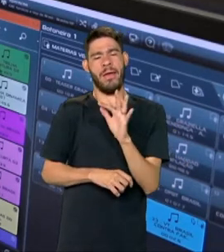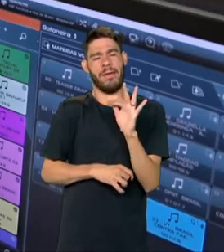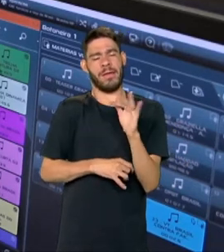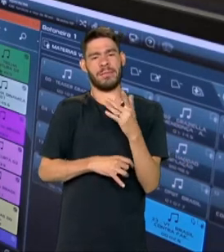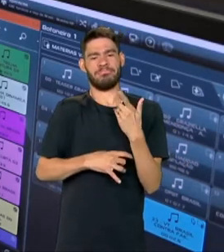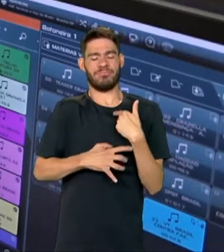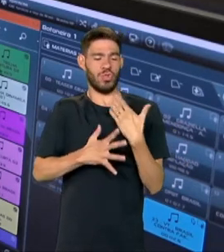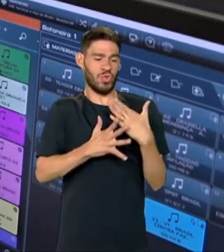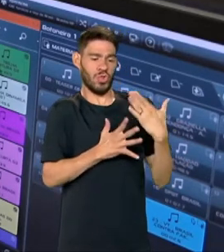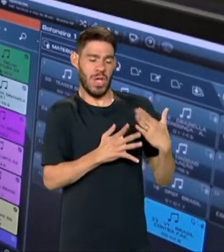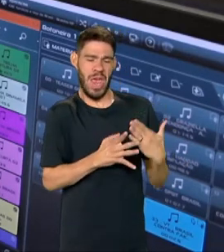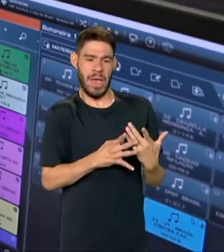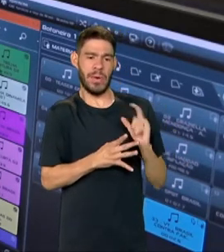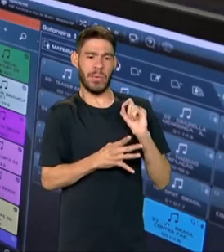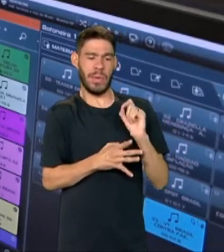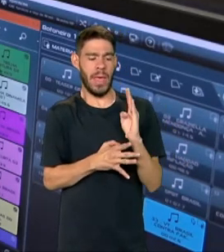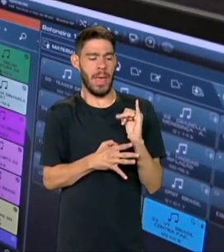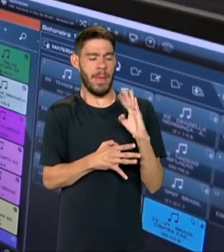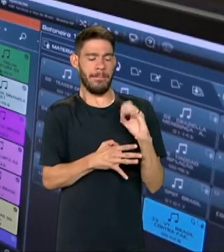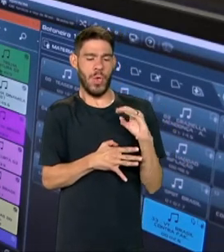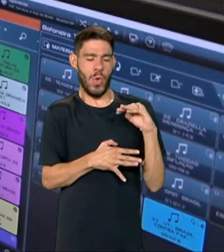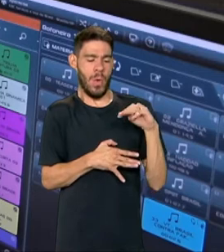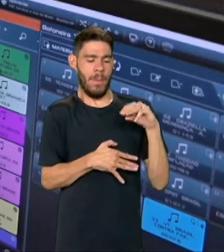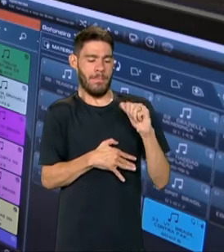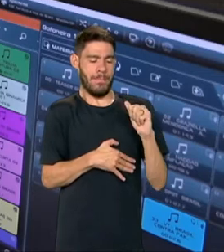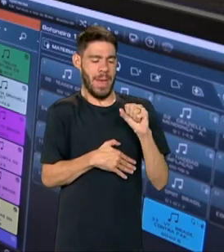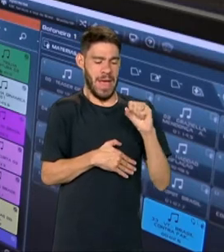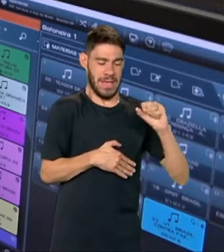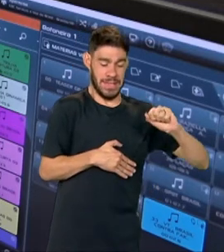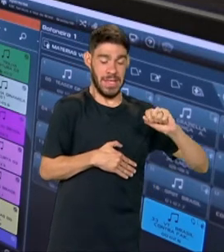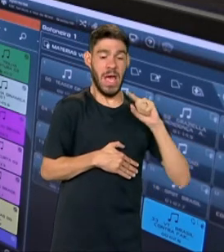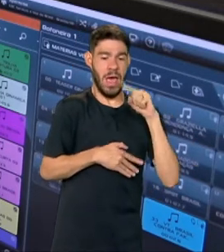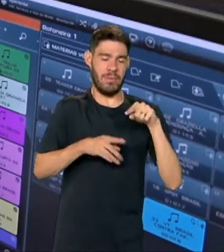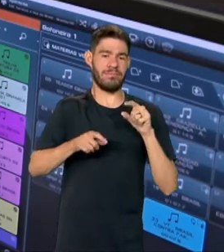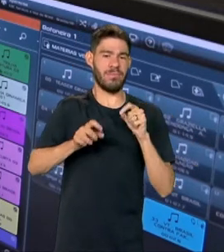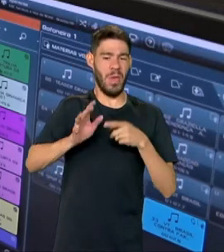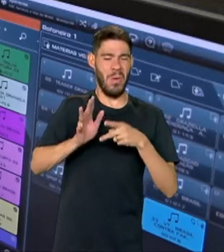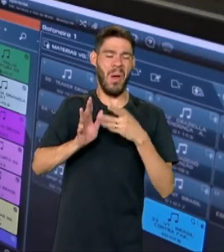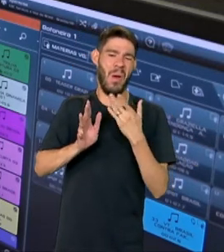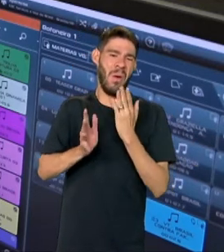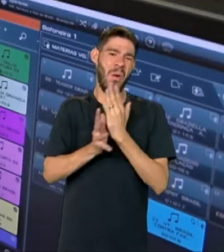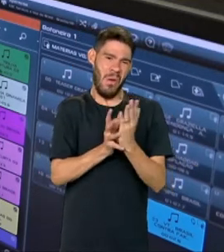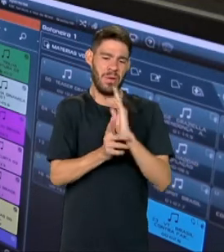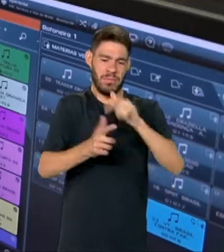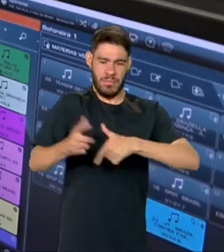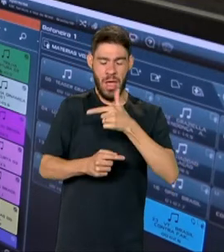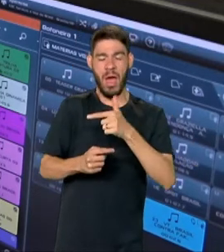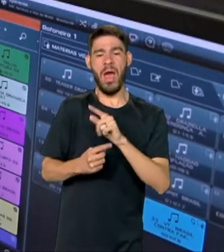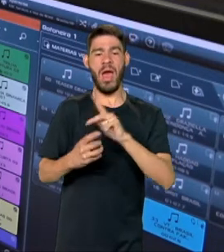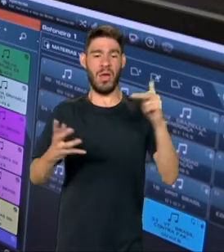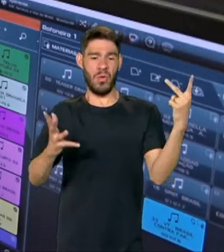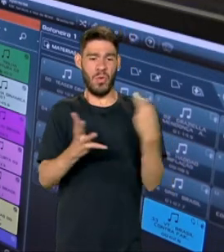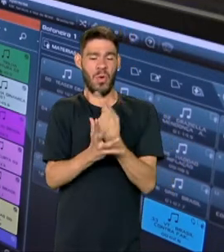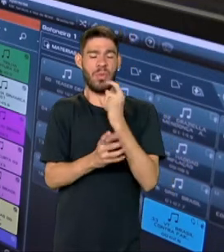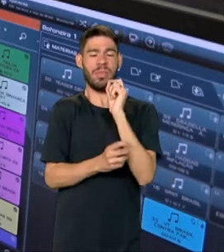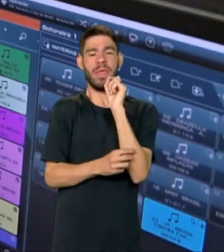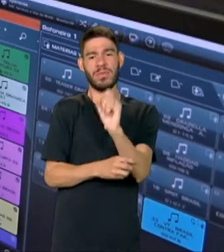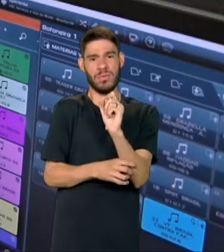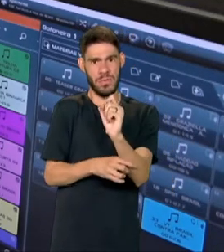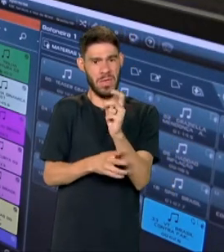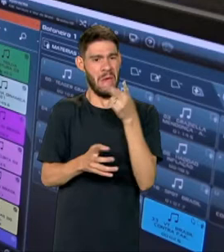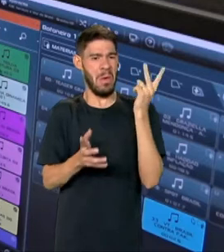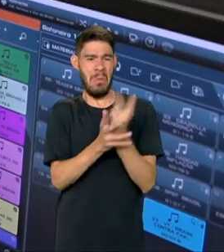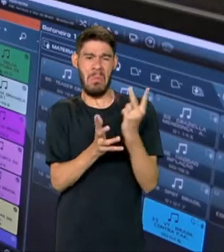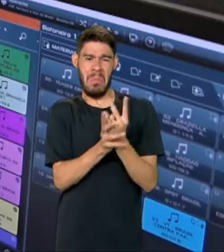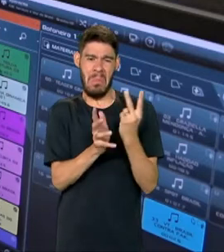matéria da chamada biomassa. Então, essa é uma das atividades. Agora, o que acontece é o seguinte, mesmo com essas